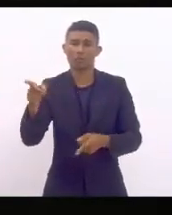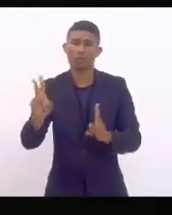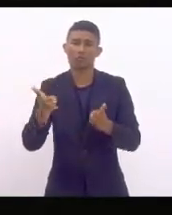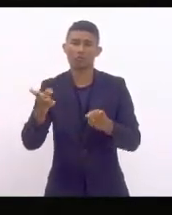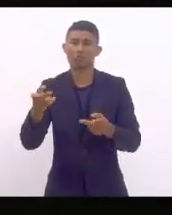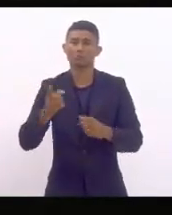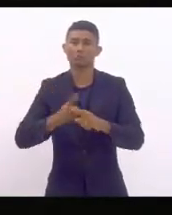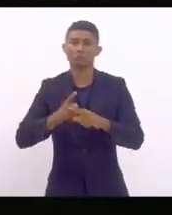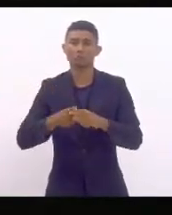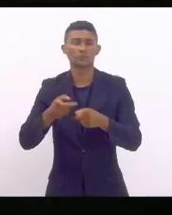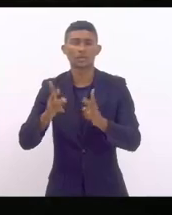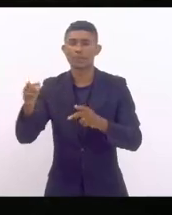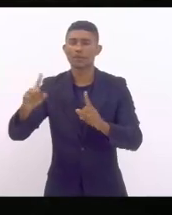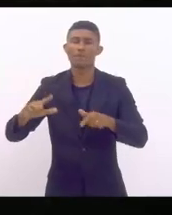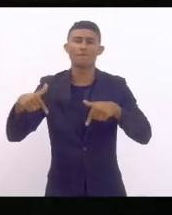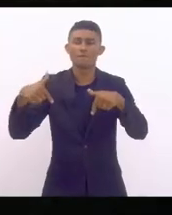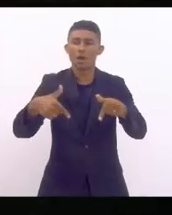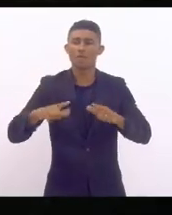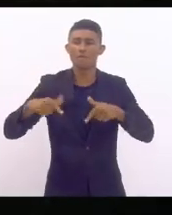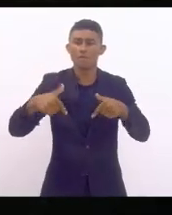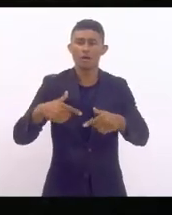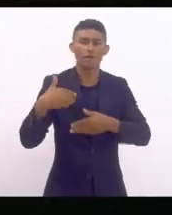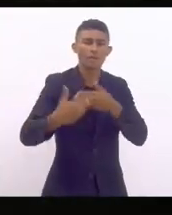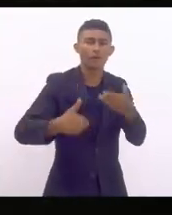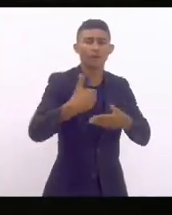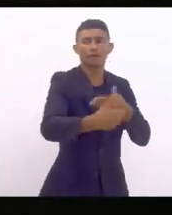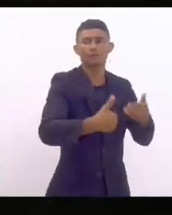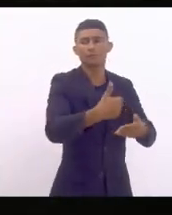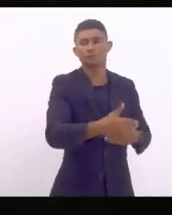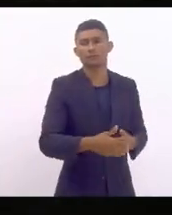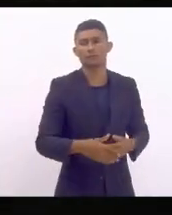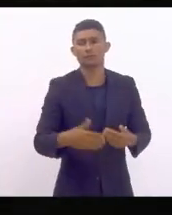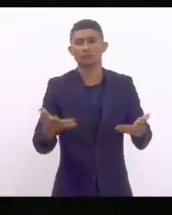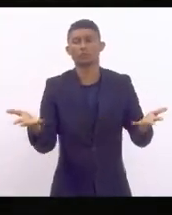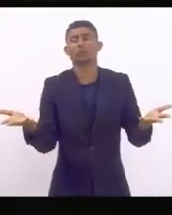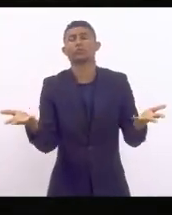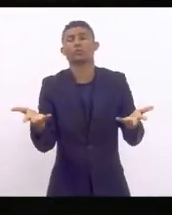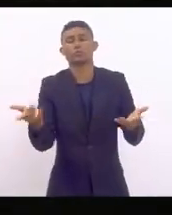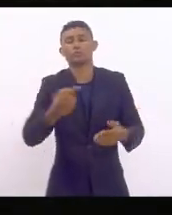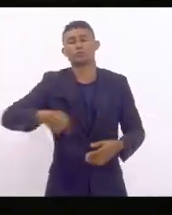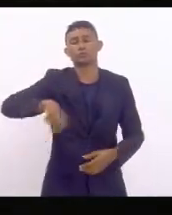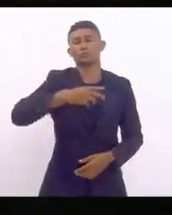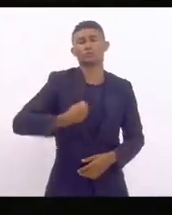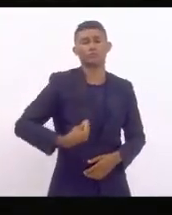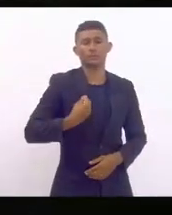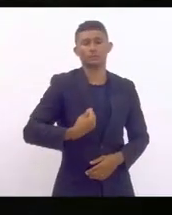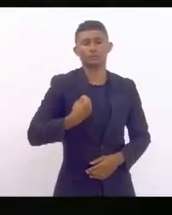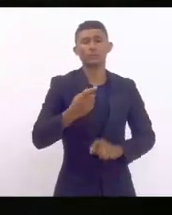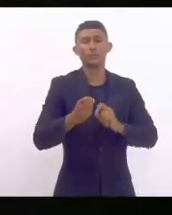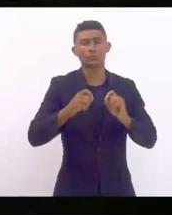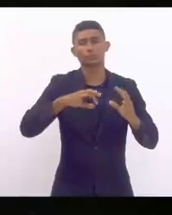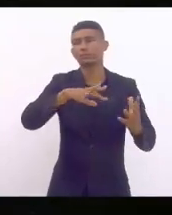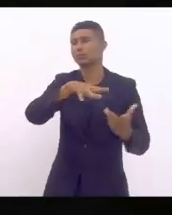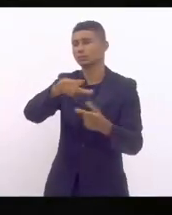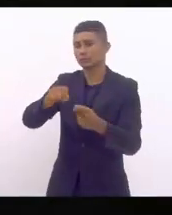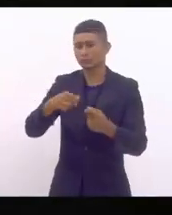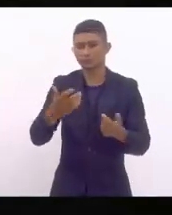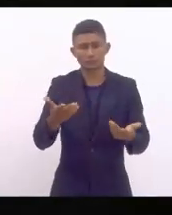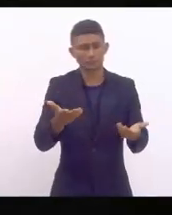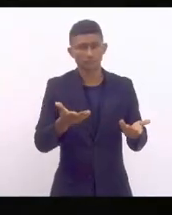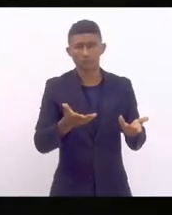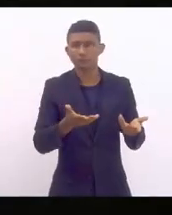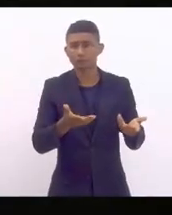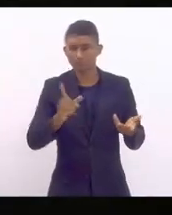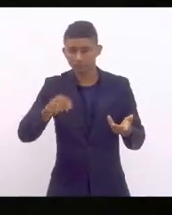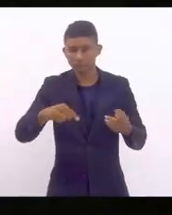tempo todo ele tem ido para o enfrentamento e tem avançado de maneira hoje nós vivemos do mundo inteiro essa situação